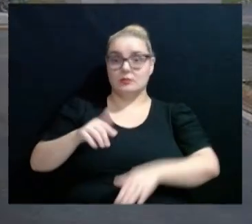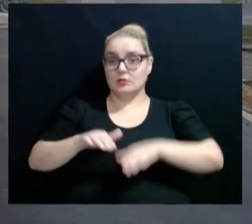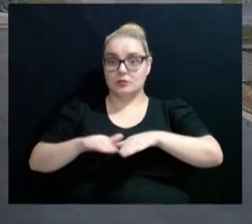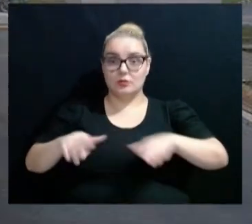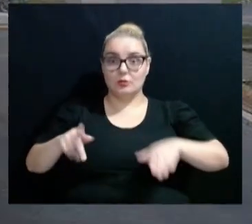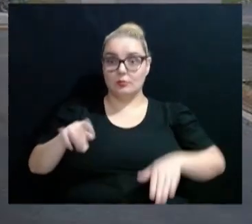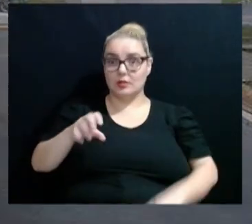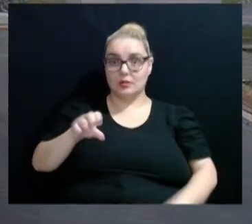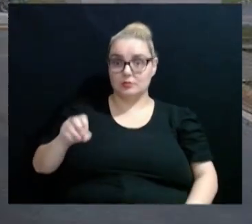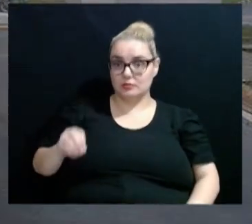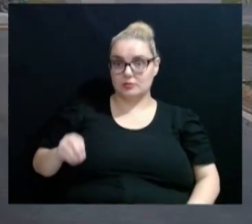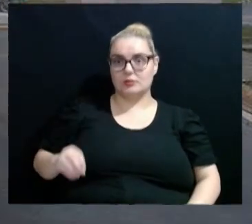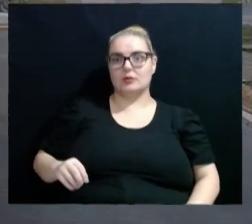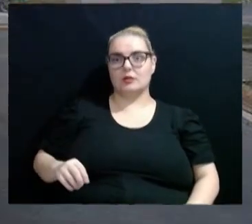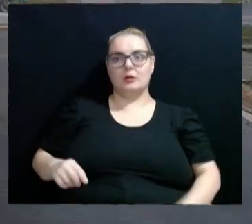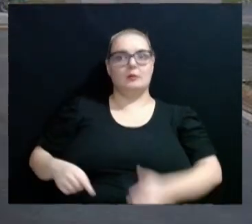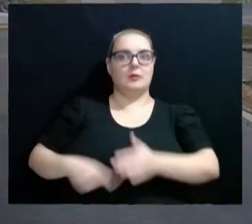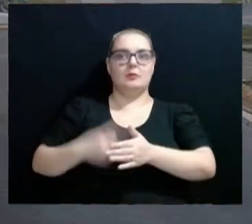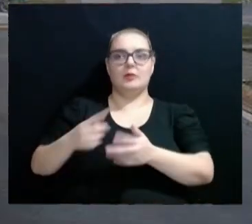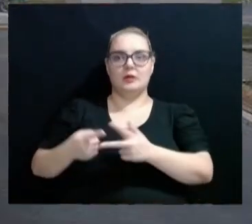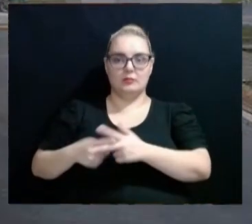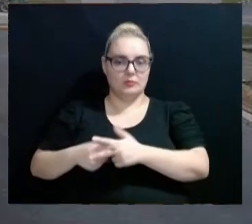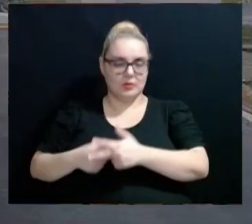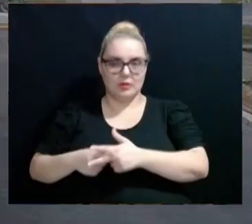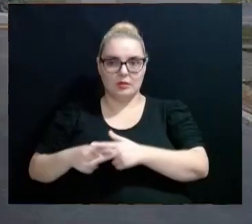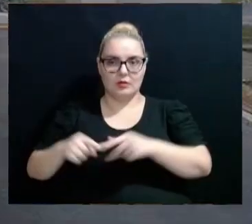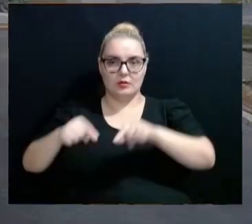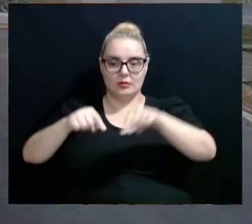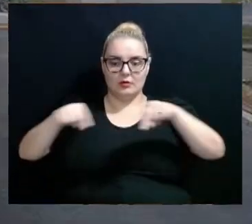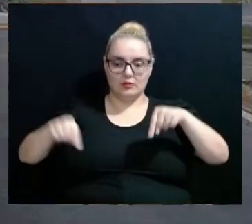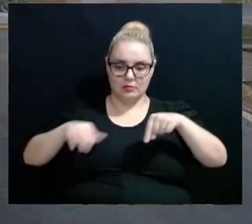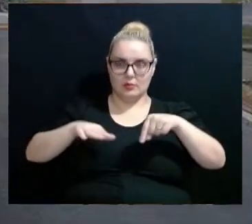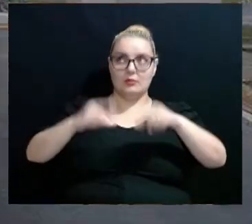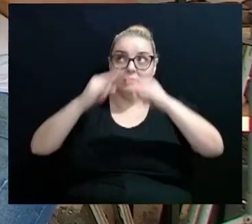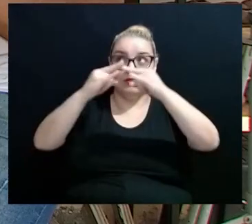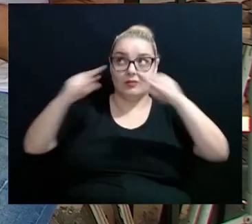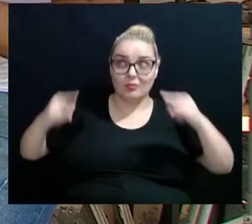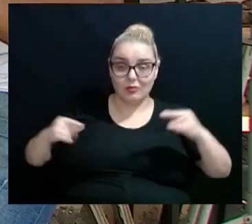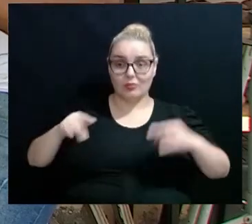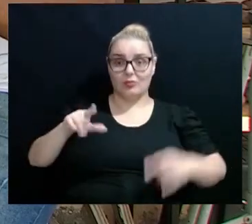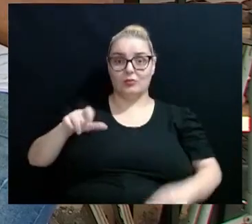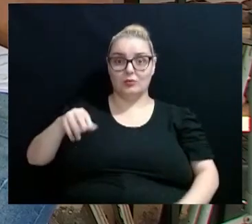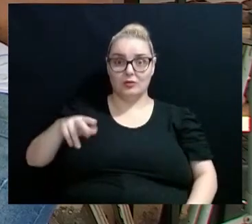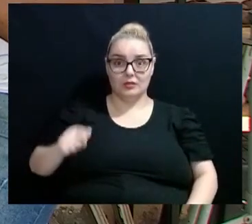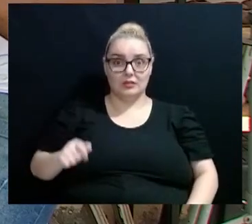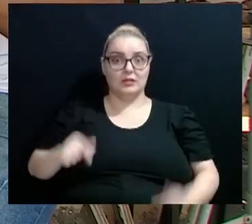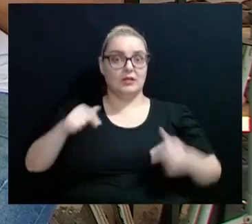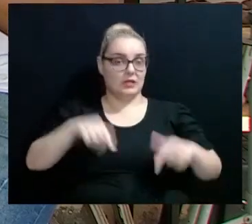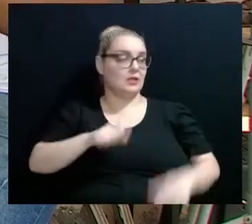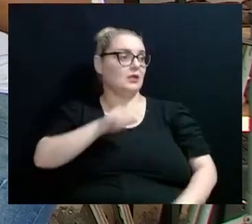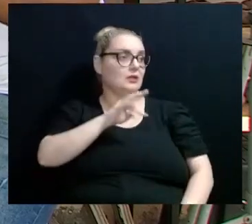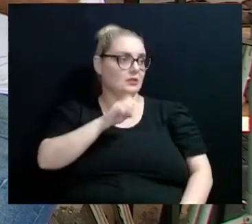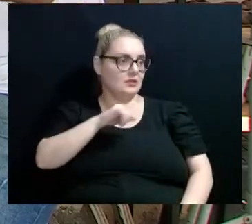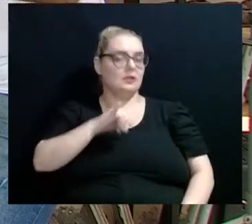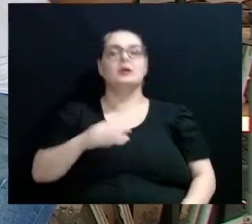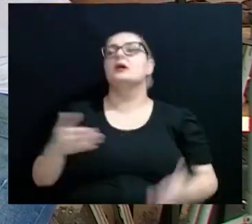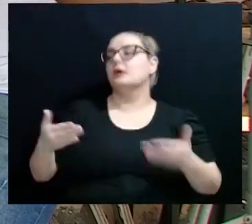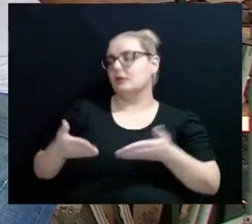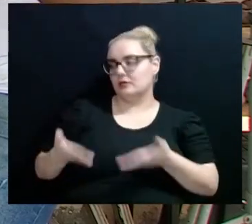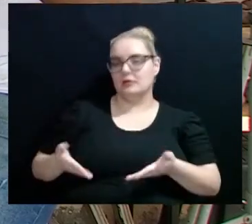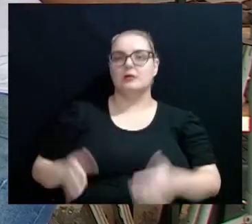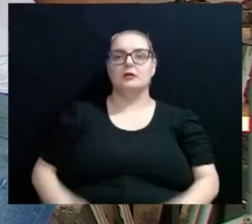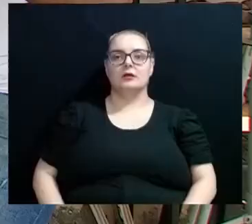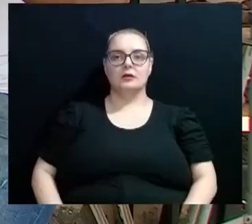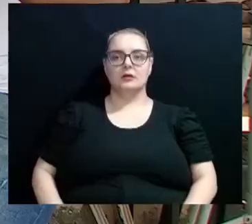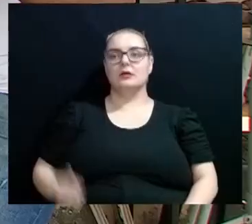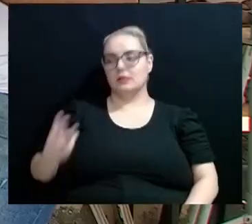Tá? Tem um momento que eu peguei obra que eu tive que fazer na calçada, porque não tinha um piso reto. Então, assim, minha primeira oficina foi uma garagem fechada de